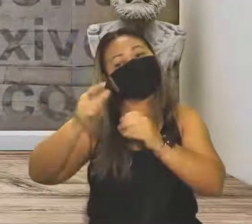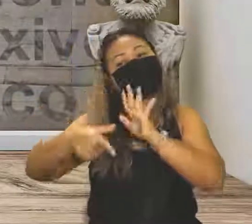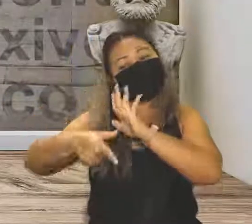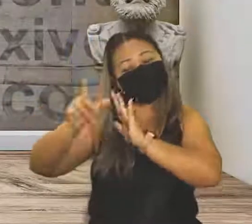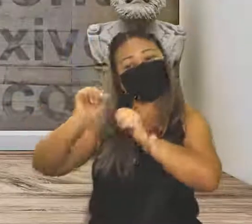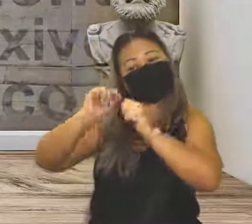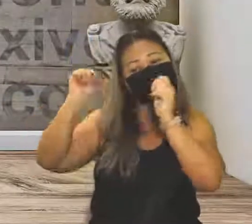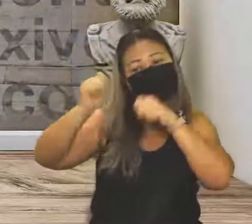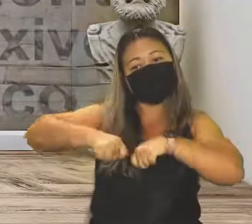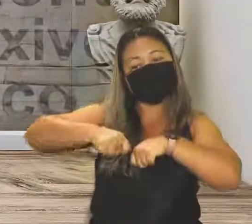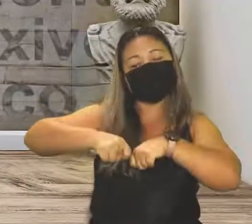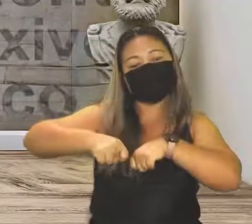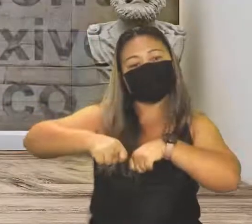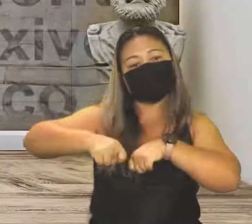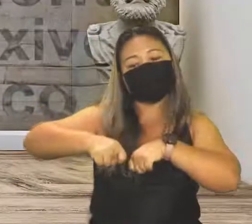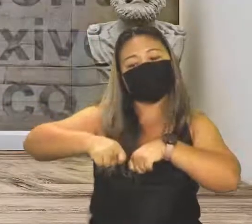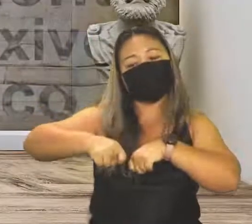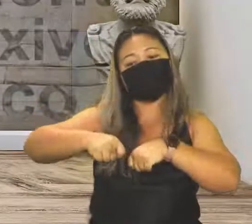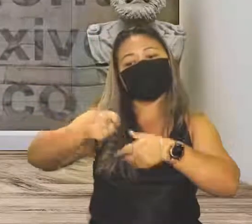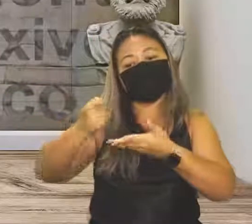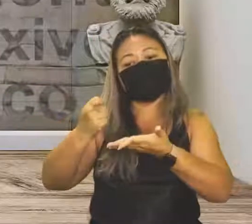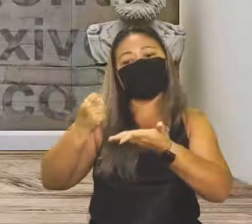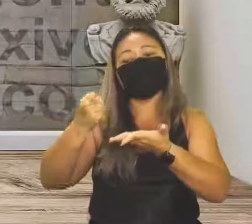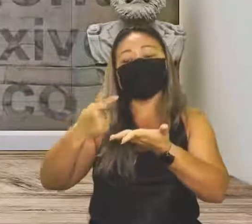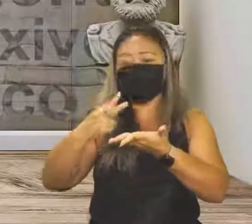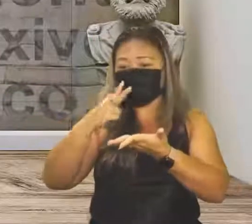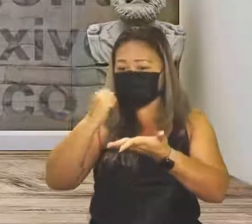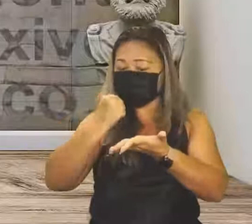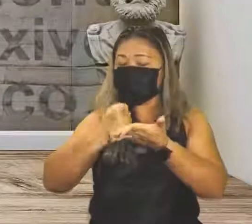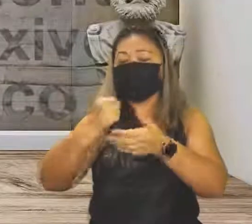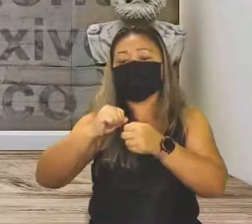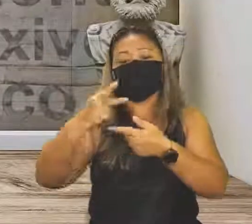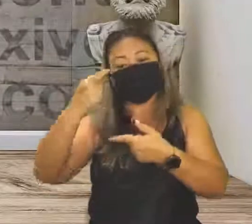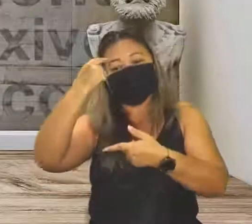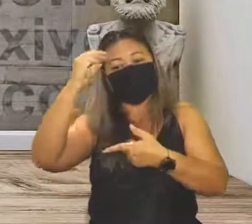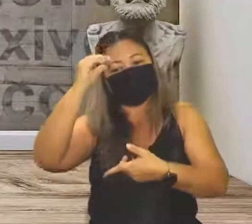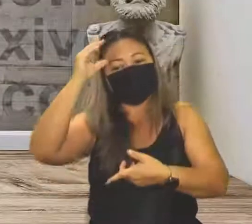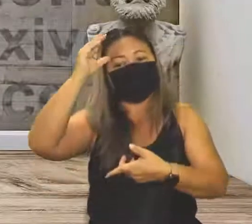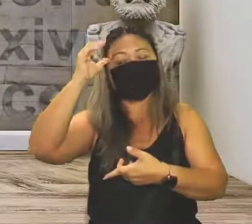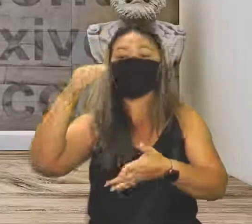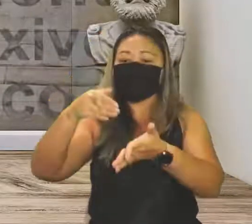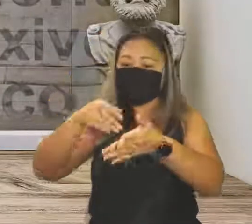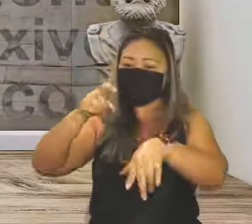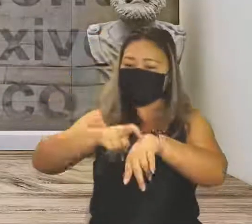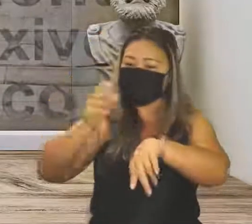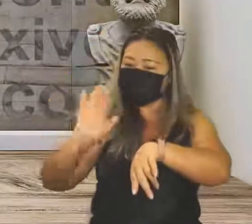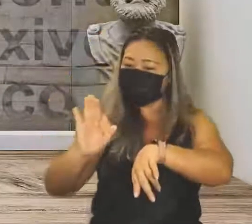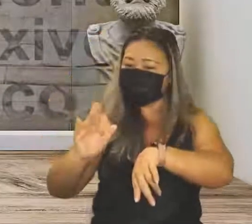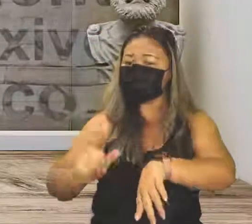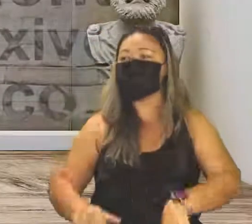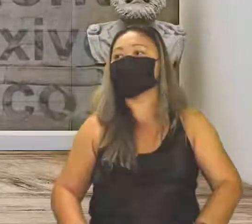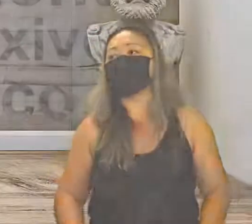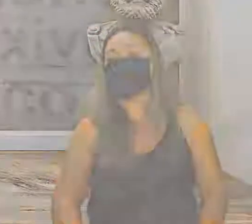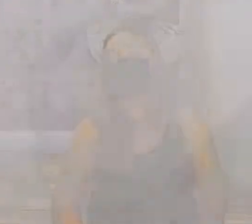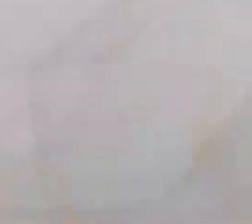você possa consolidar mais a sua ideia, o seu conhecimento. Até daqui a pouco. Tchau, tchau.